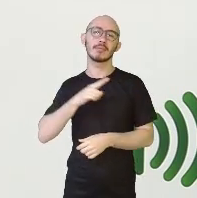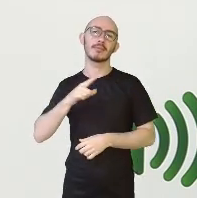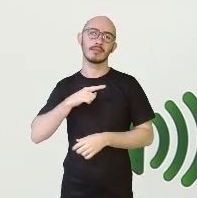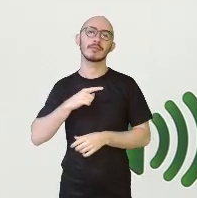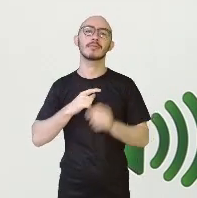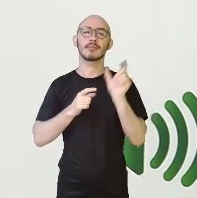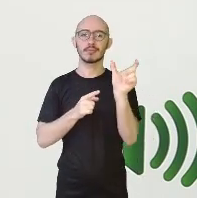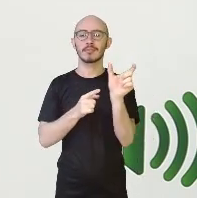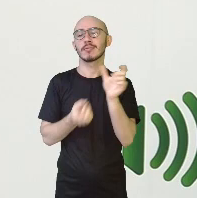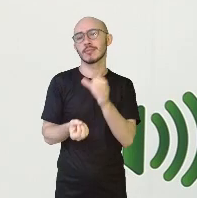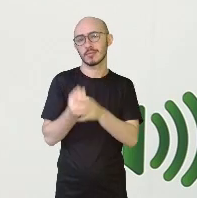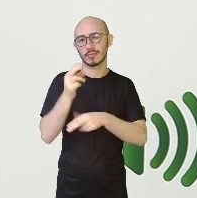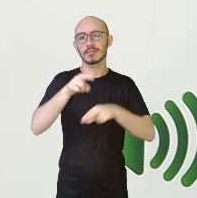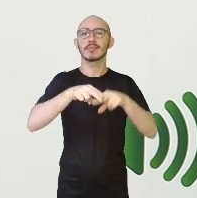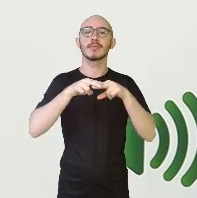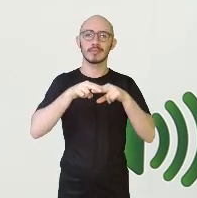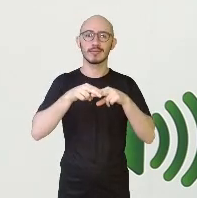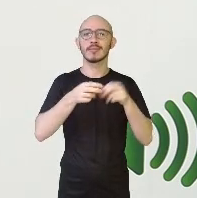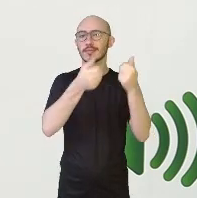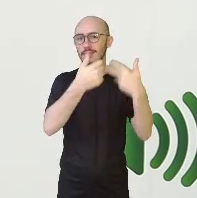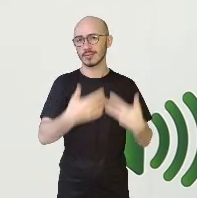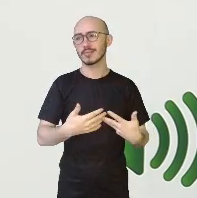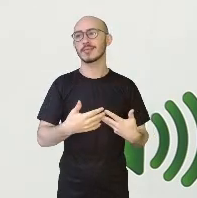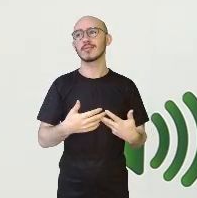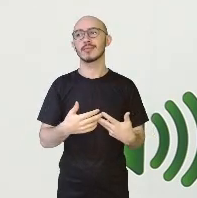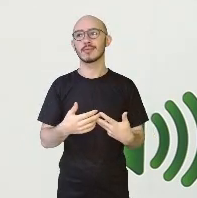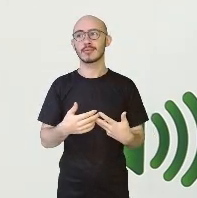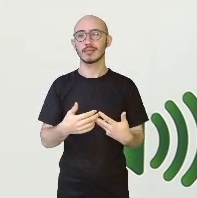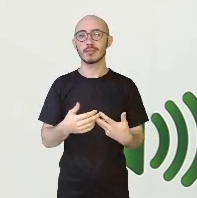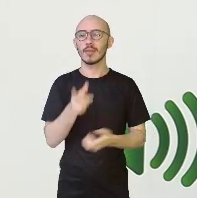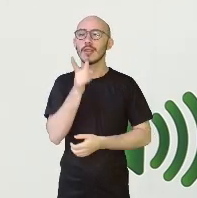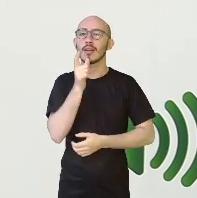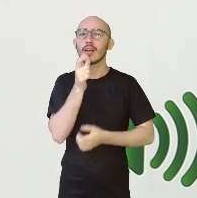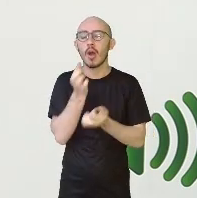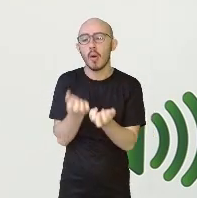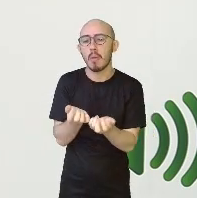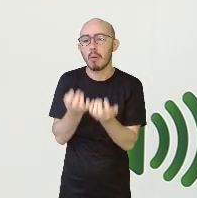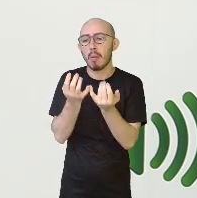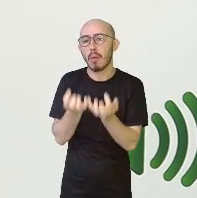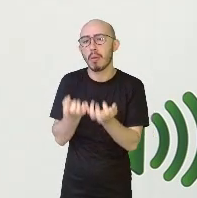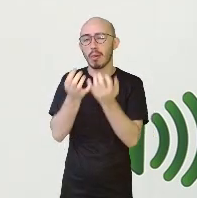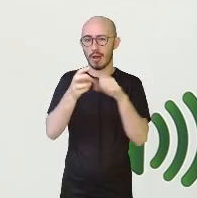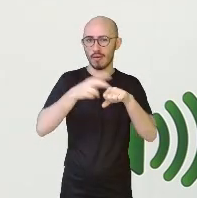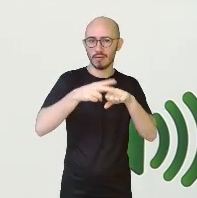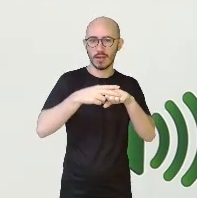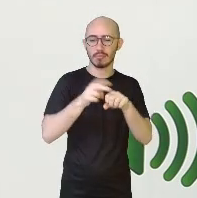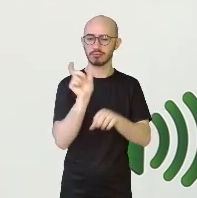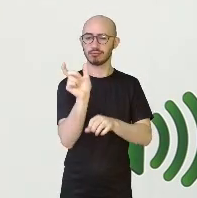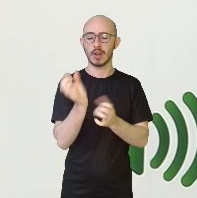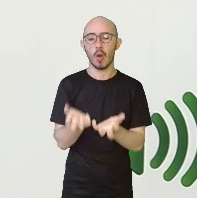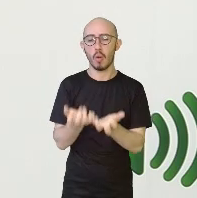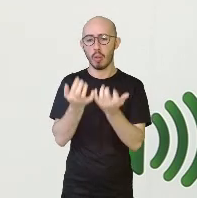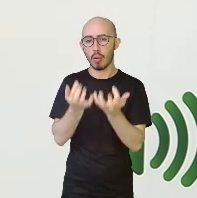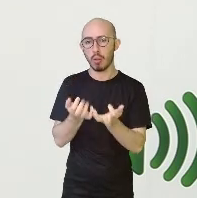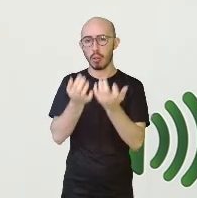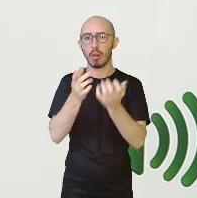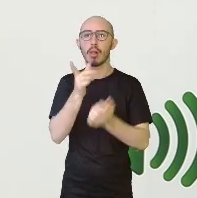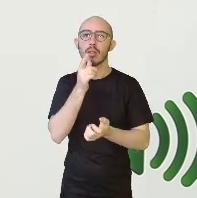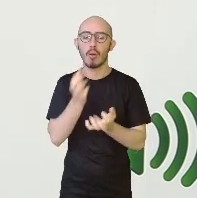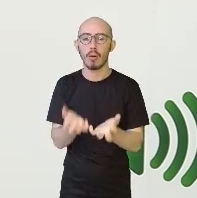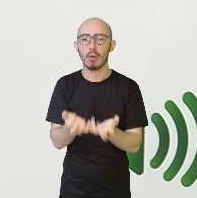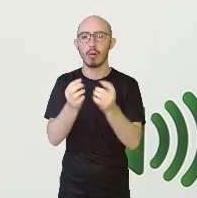aí dessa transformação da palavra ferver, do verbo ferver, e aí a gente tem aí o